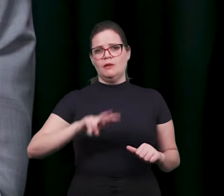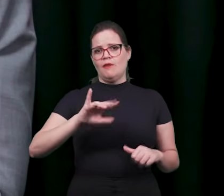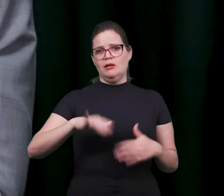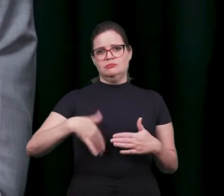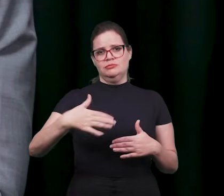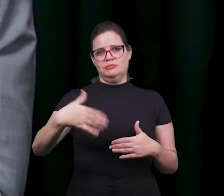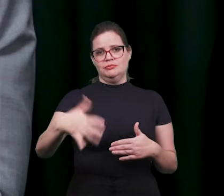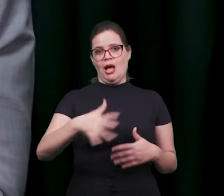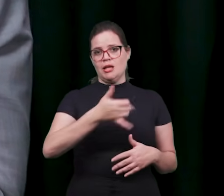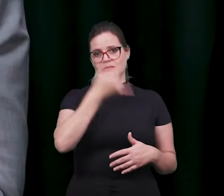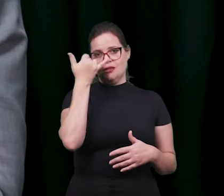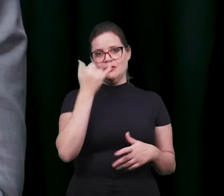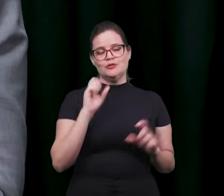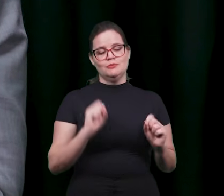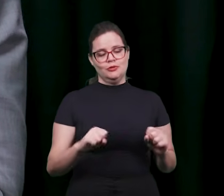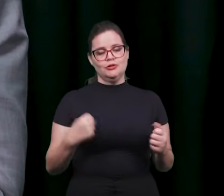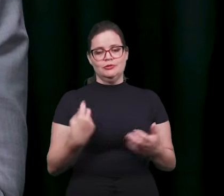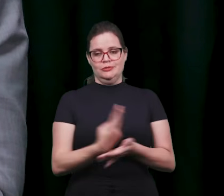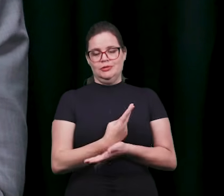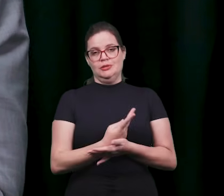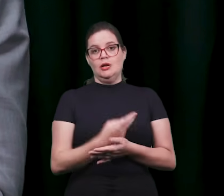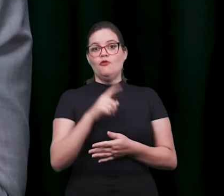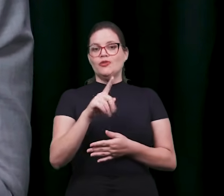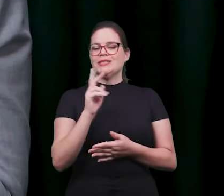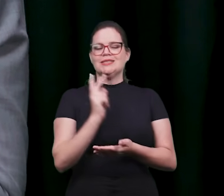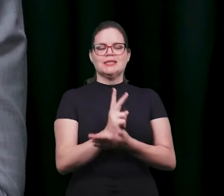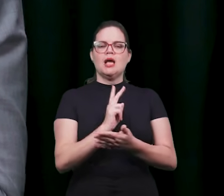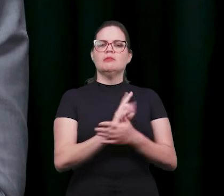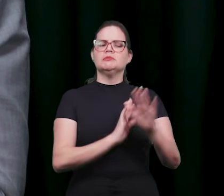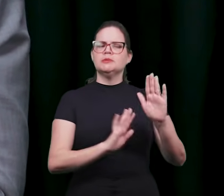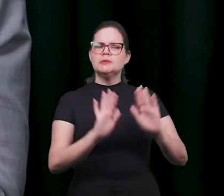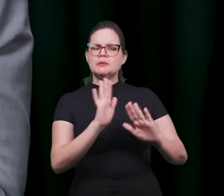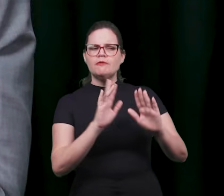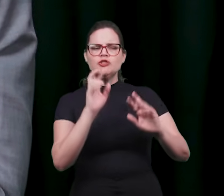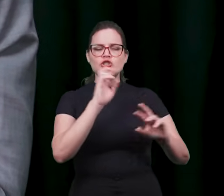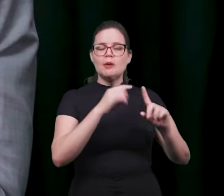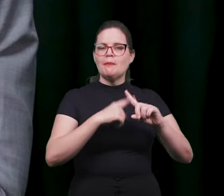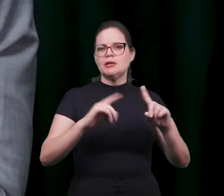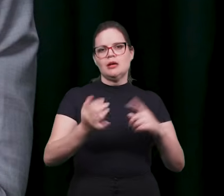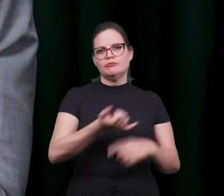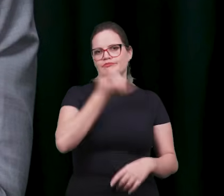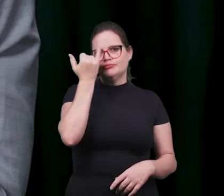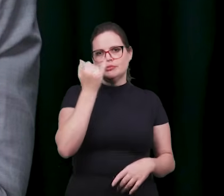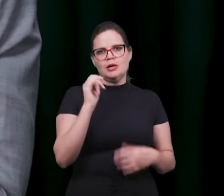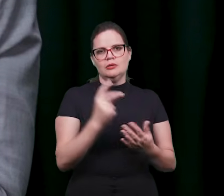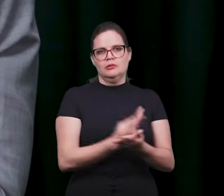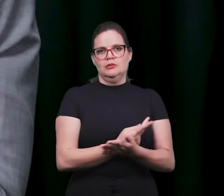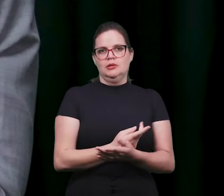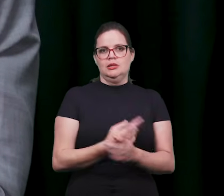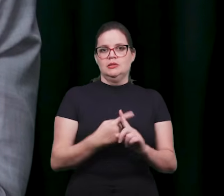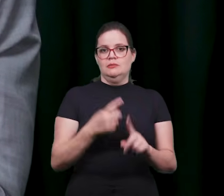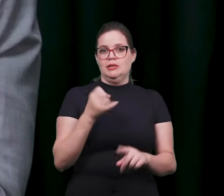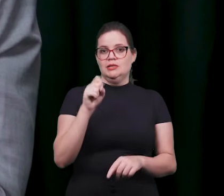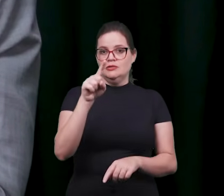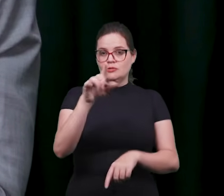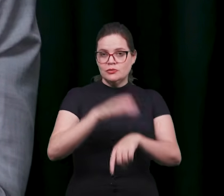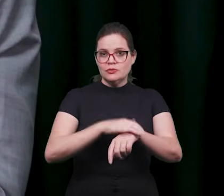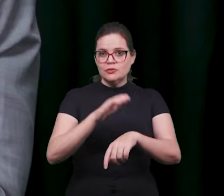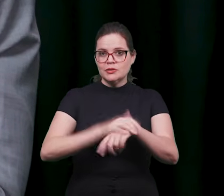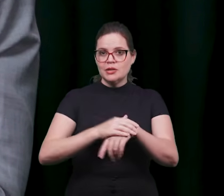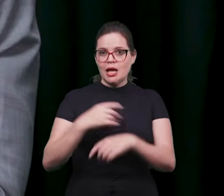tempo, acidentes ocorrem, por mais que você... Então, se você vive apenas da força do seu